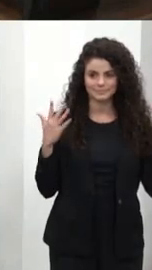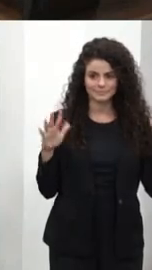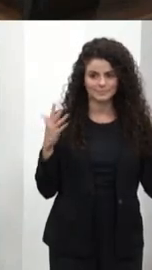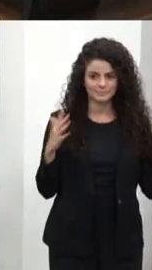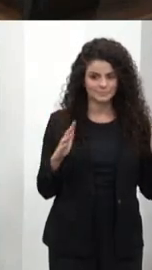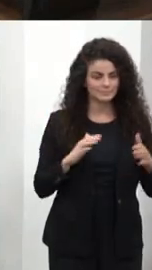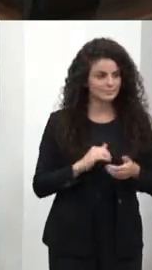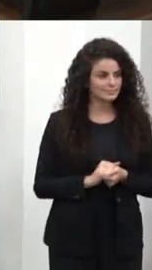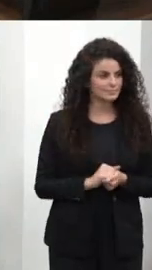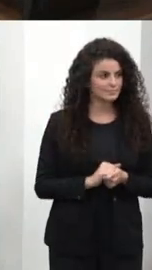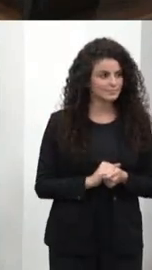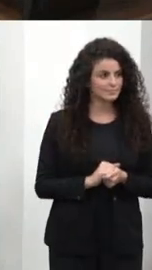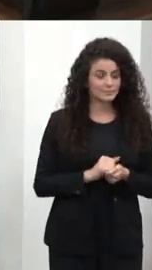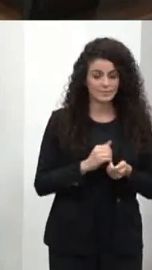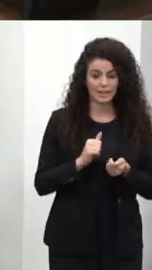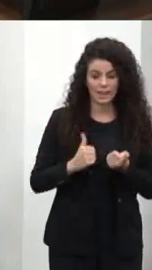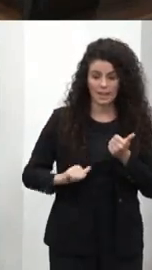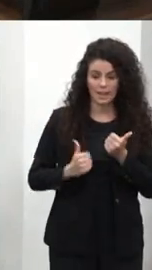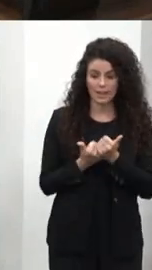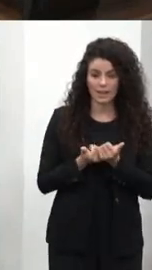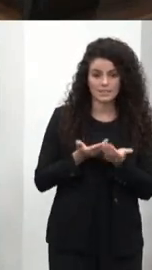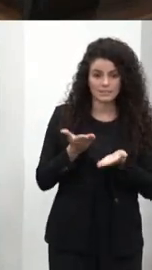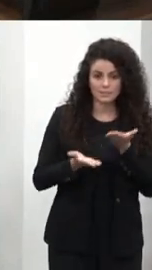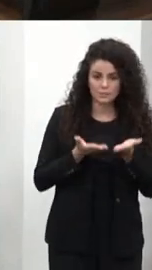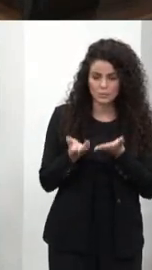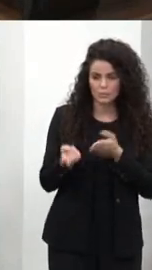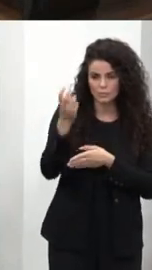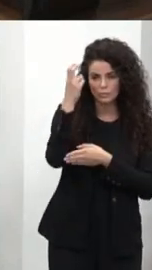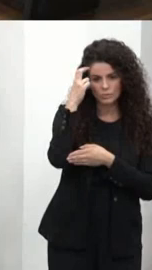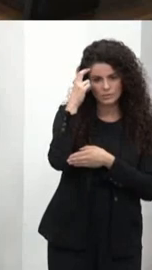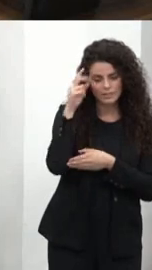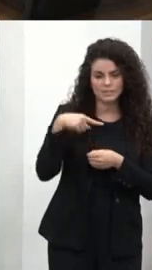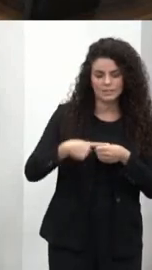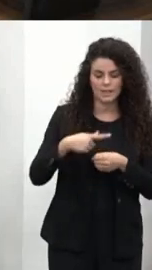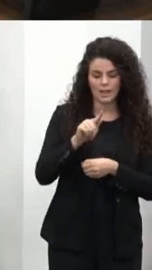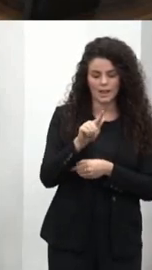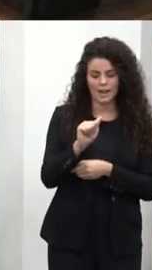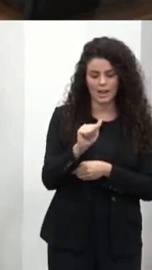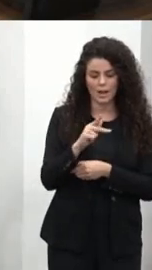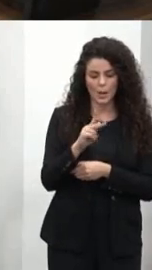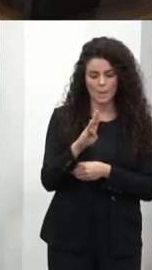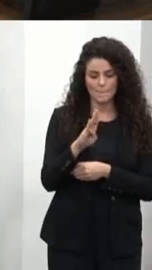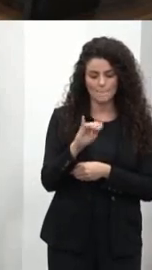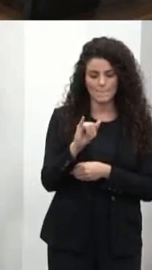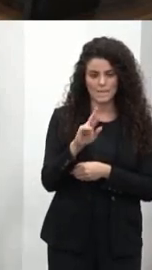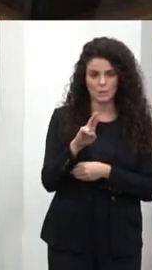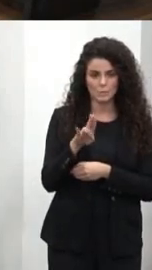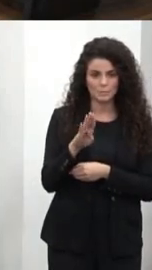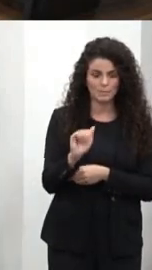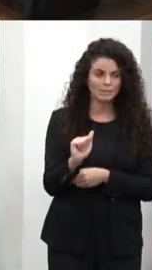senhor assessor cultural da Fundação Cultural de Guabiruba Elivelton Richard